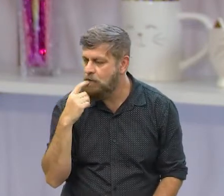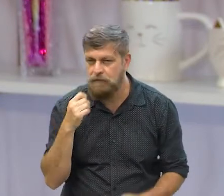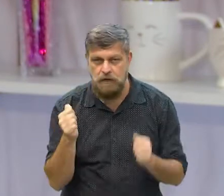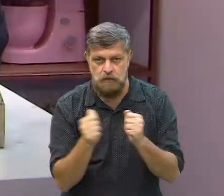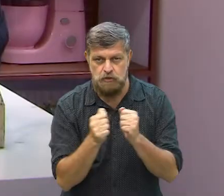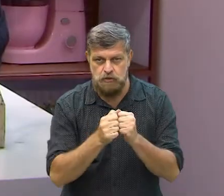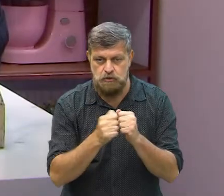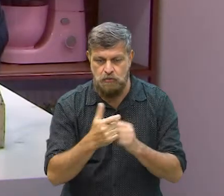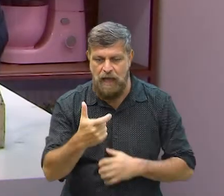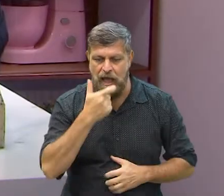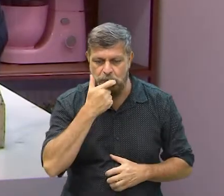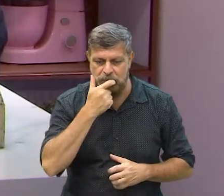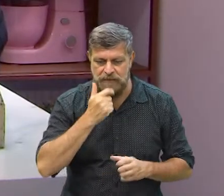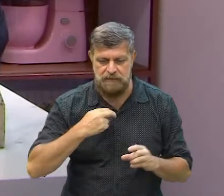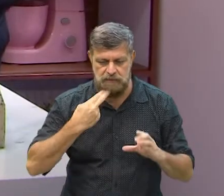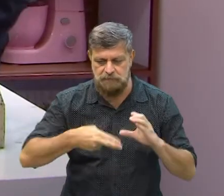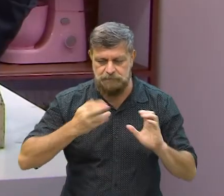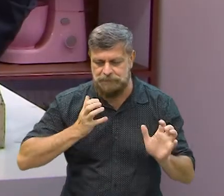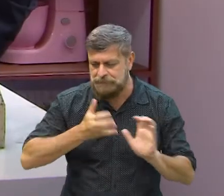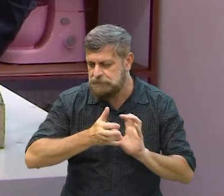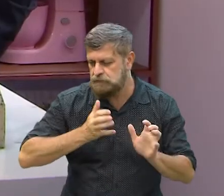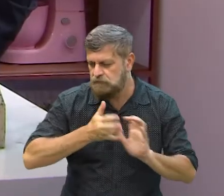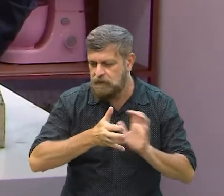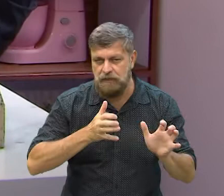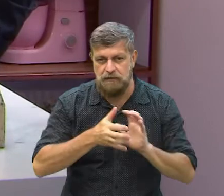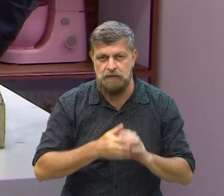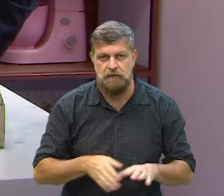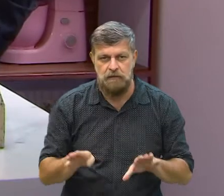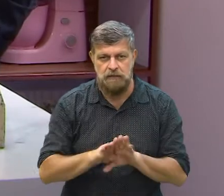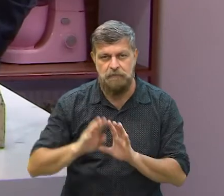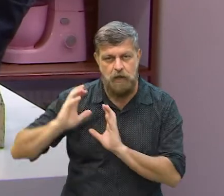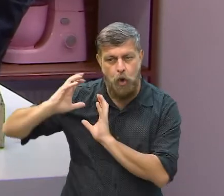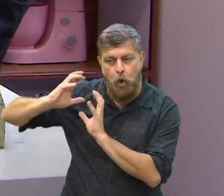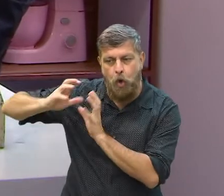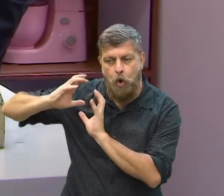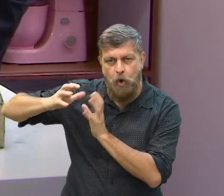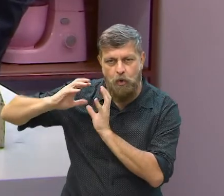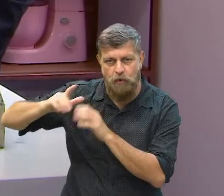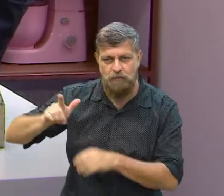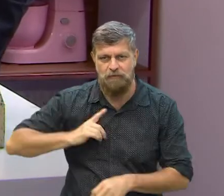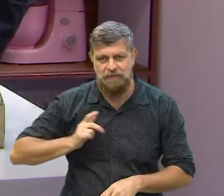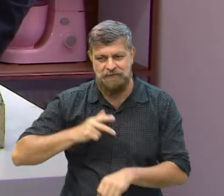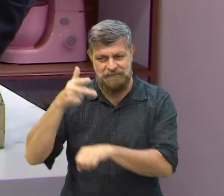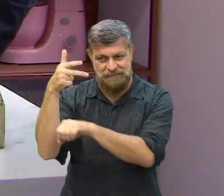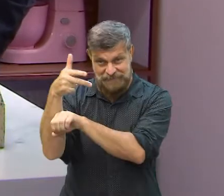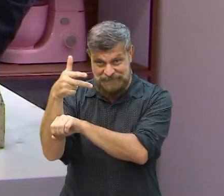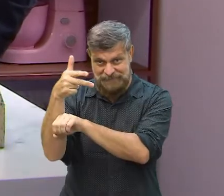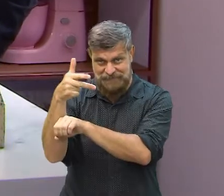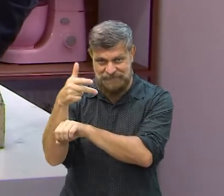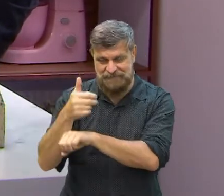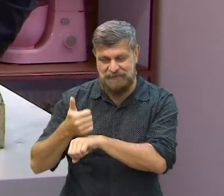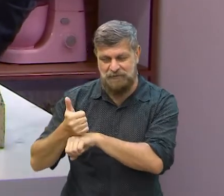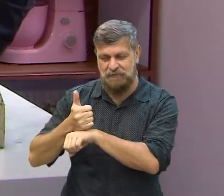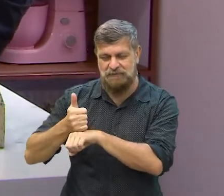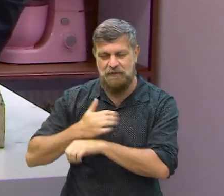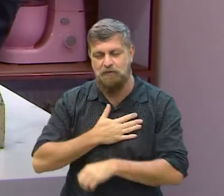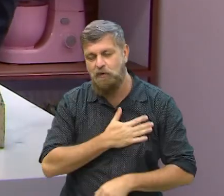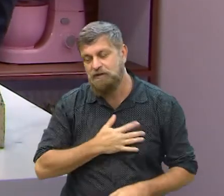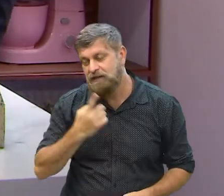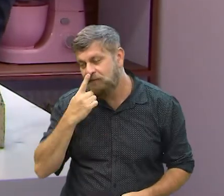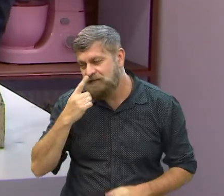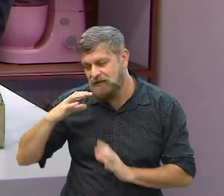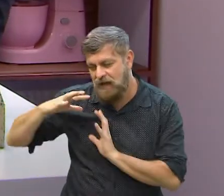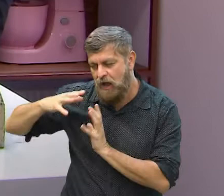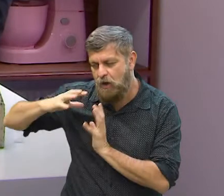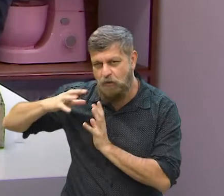bolacha triturada. Combina também, quem gosta de coco, né? Tem o nosso cinegrafista aqui que ele gosta de coco, dá pra colocar também, acho que